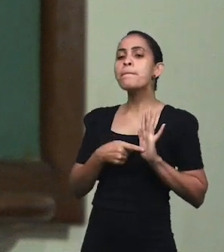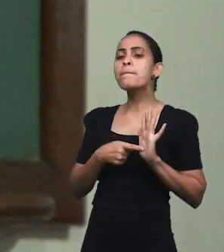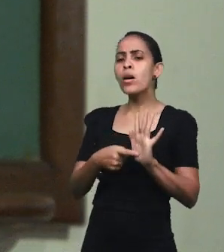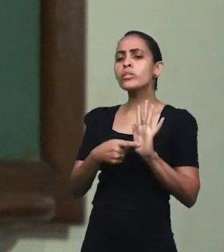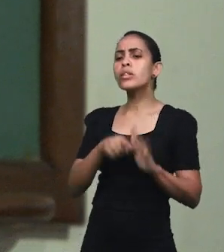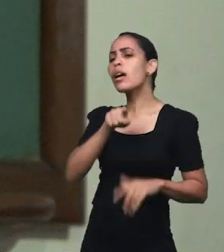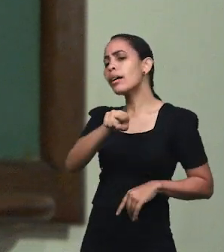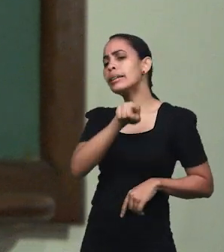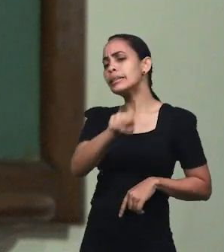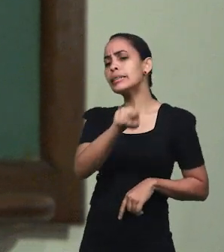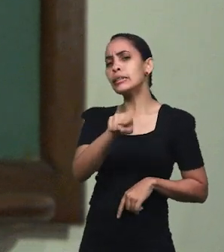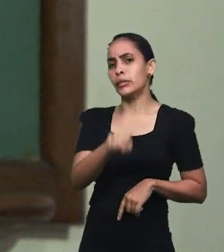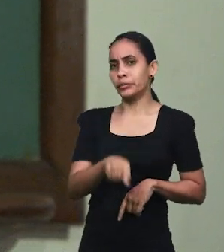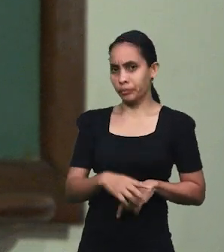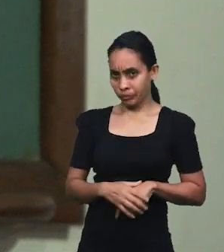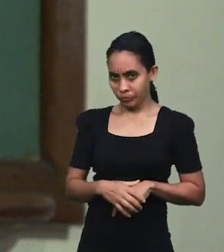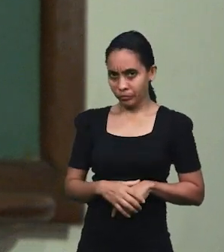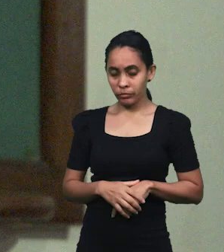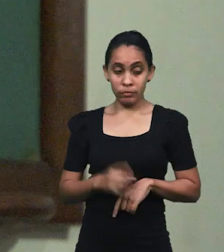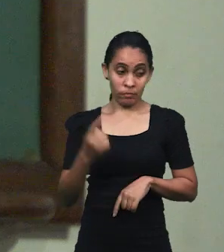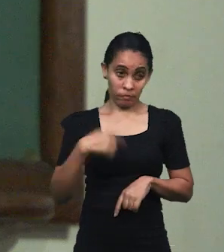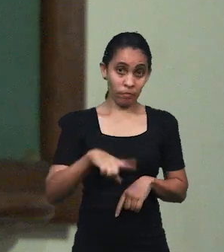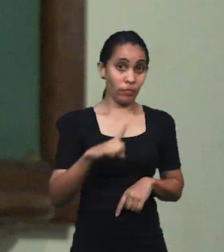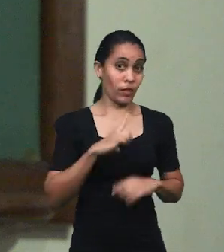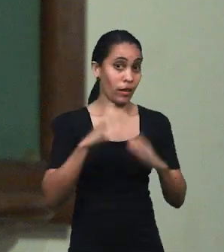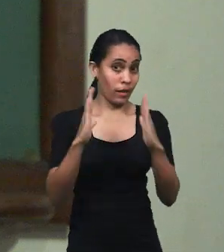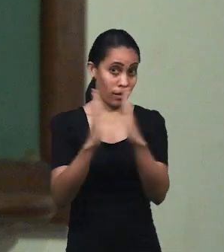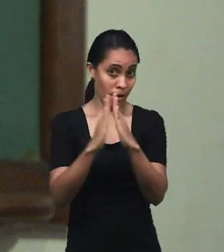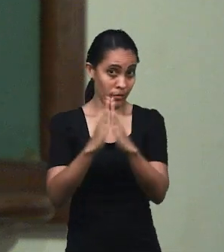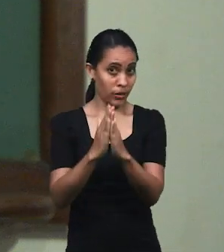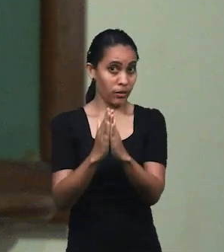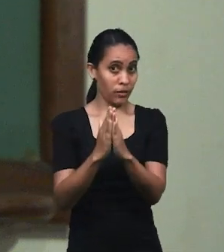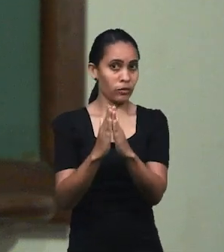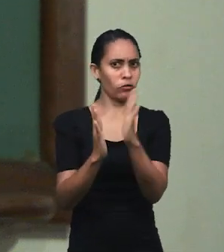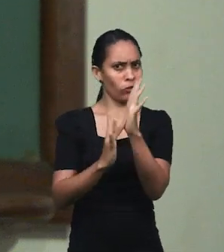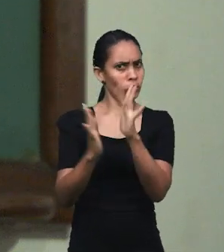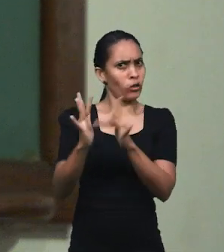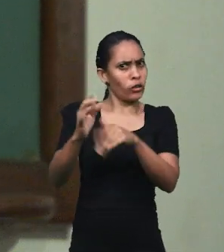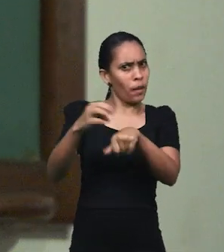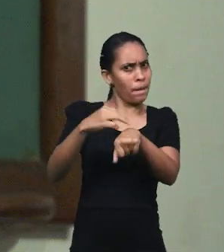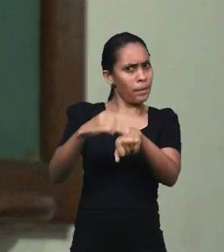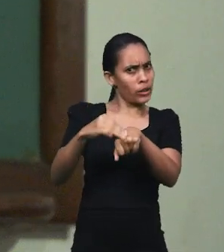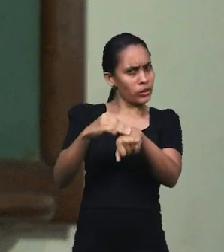Porque ele era galileu e durante os seus 3 anos de ministério, ele tinha casa ali.